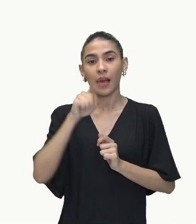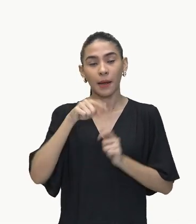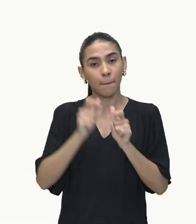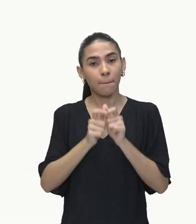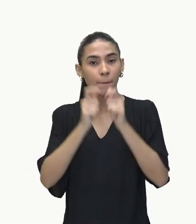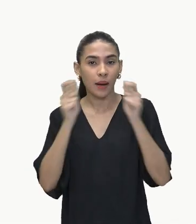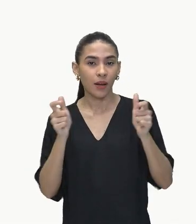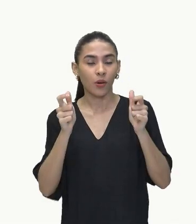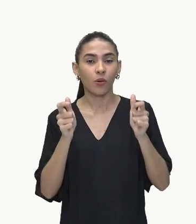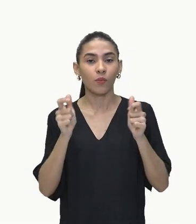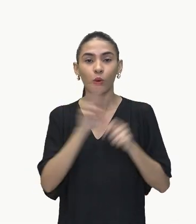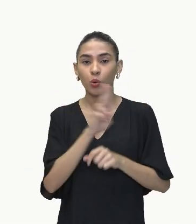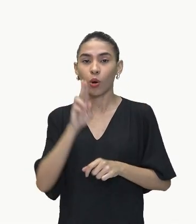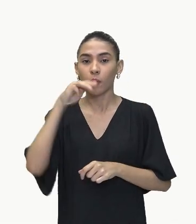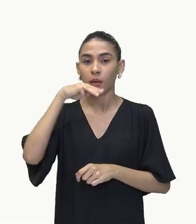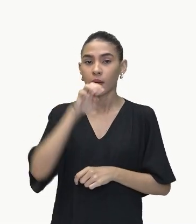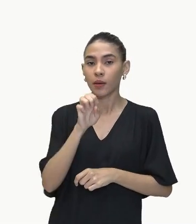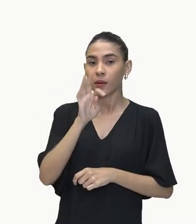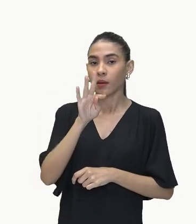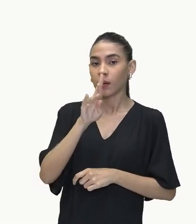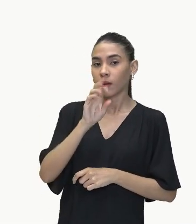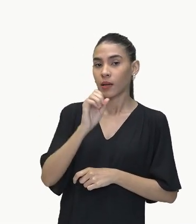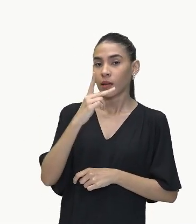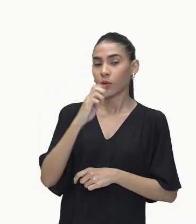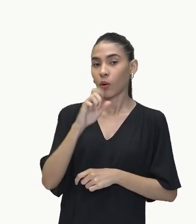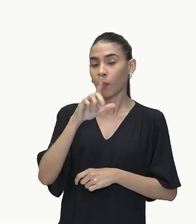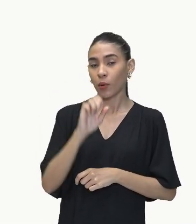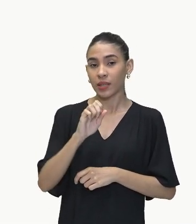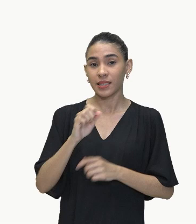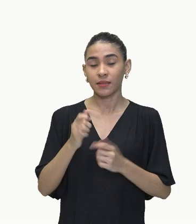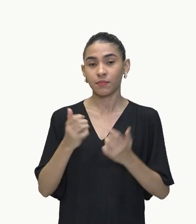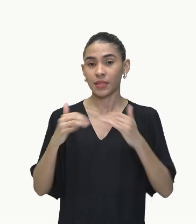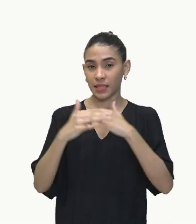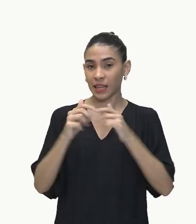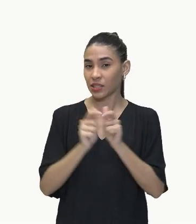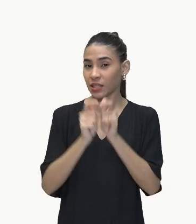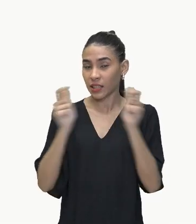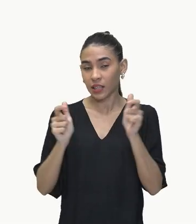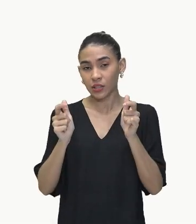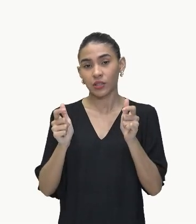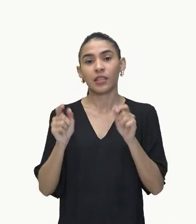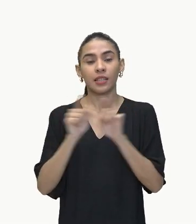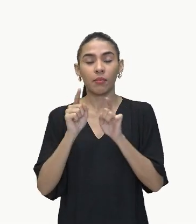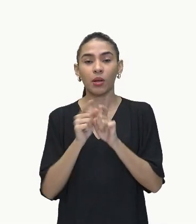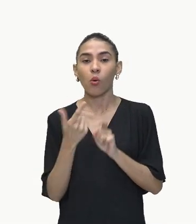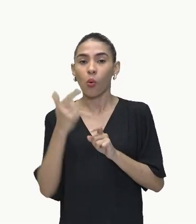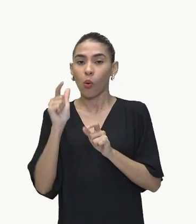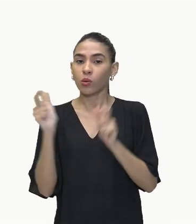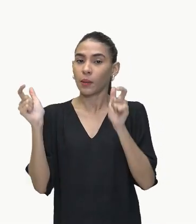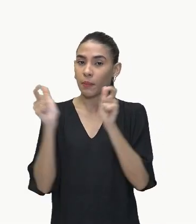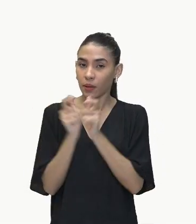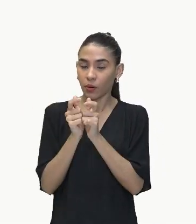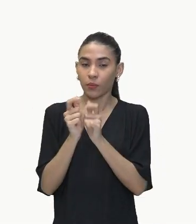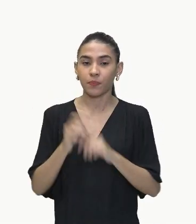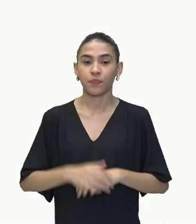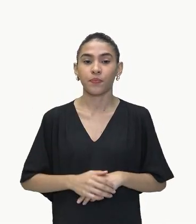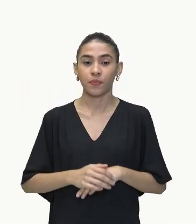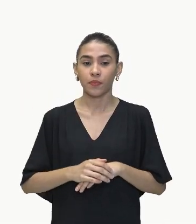exemplificamos como metrópole, com uma metrópole, e outras menores. Elas ficam unidas,